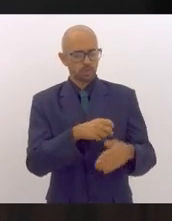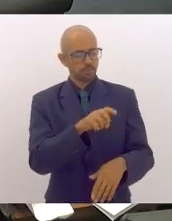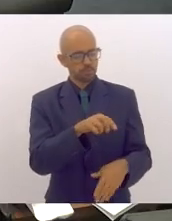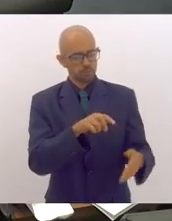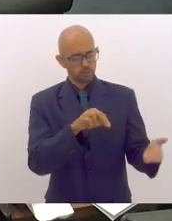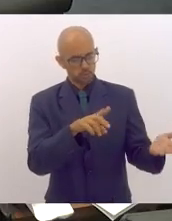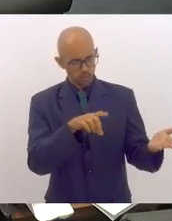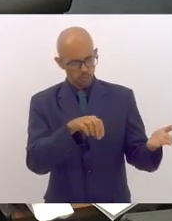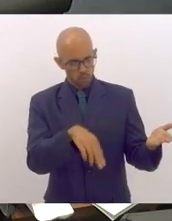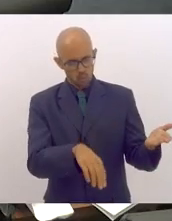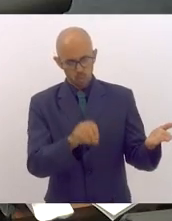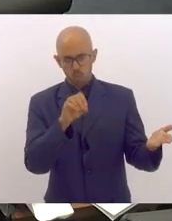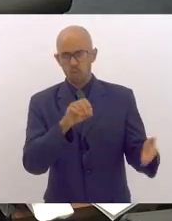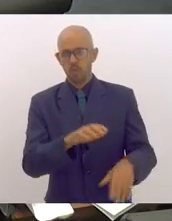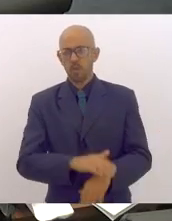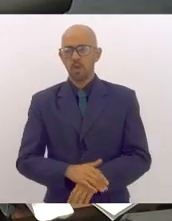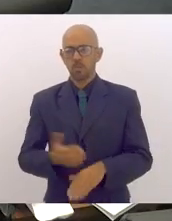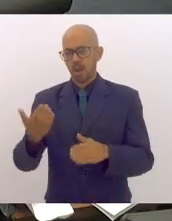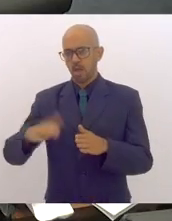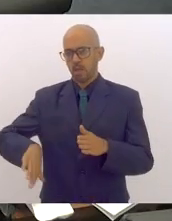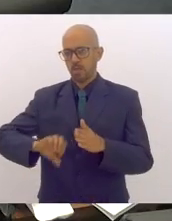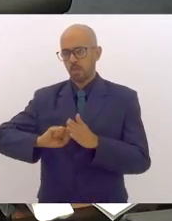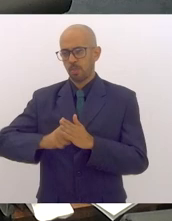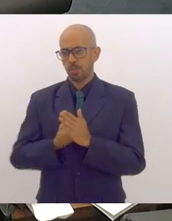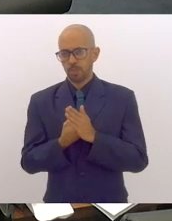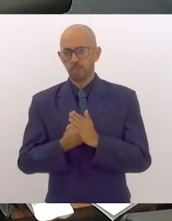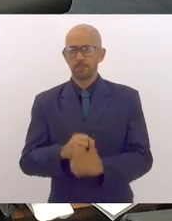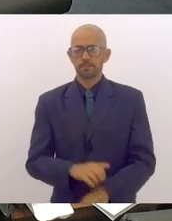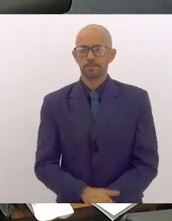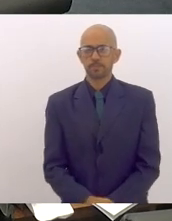Dino. Pela derrubada, senhor presidente.